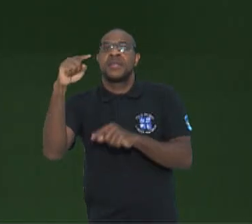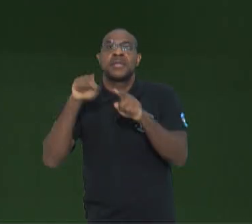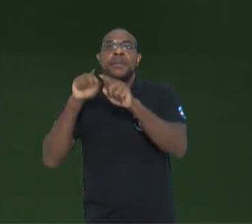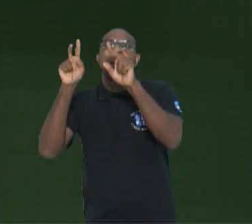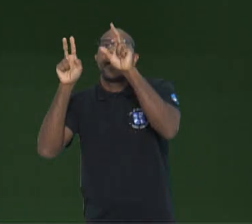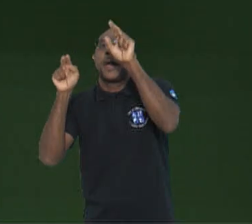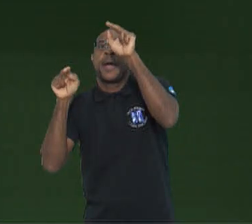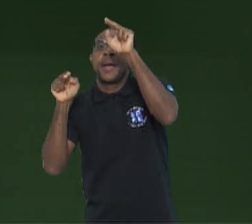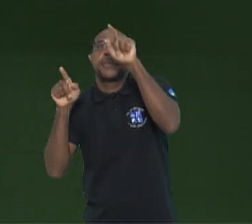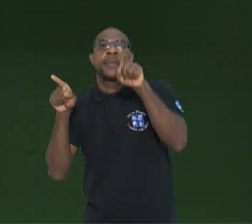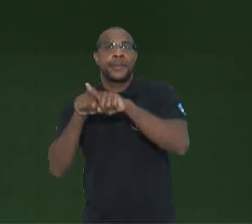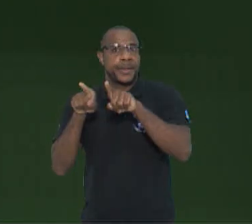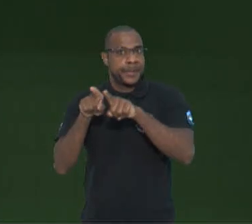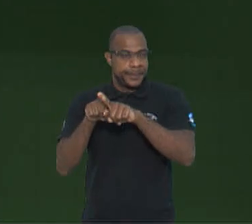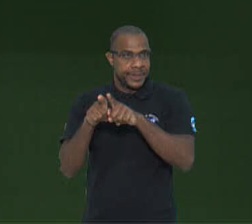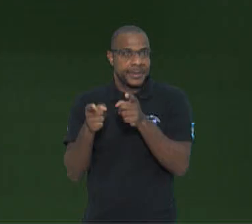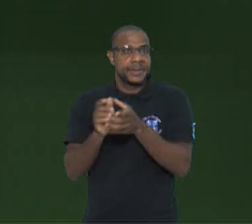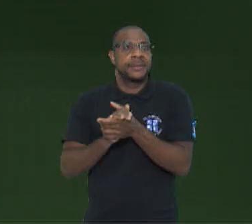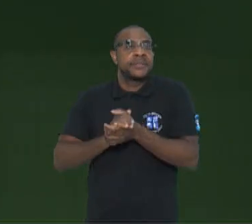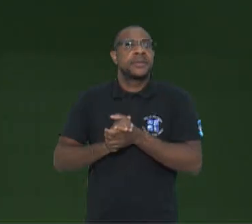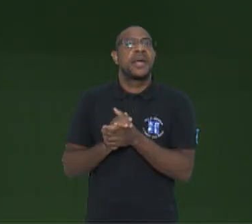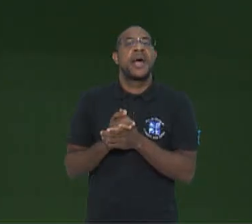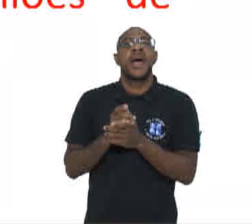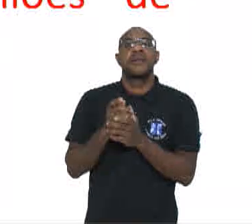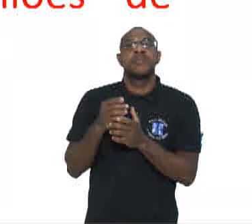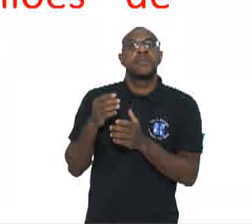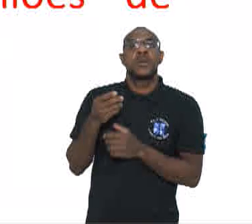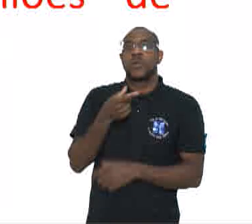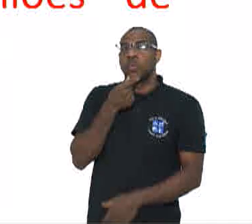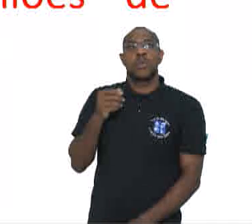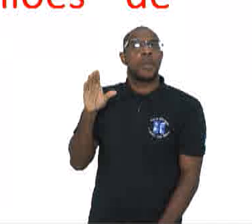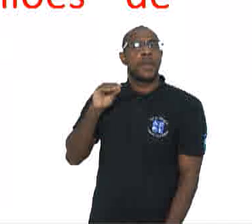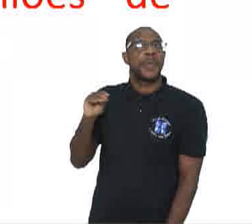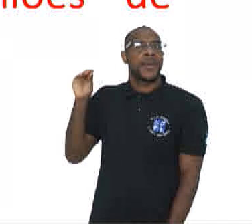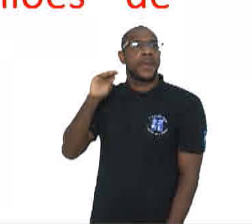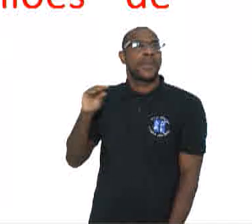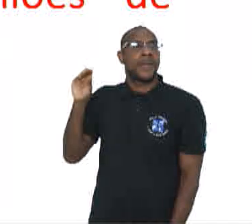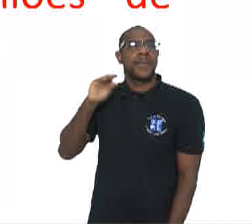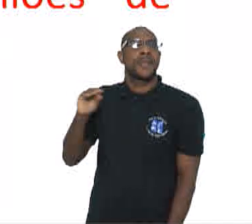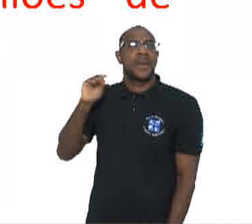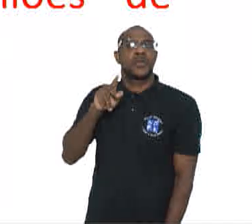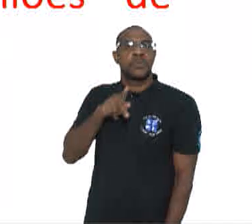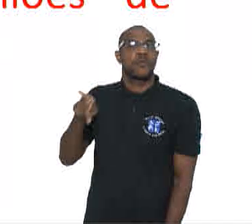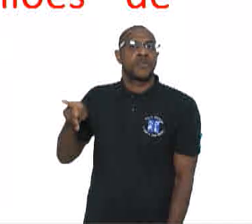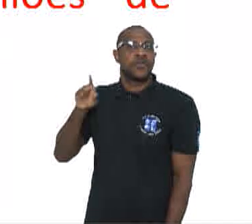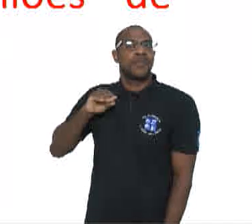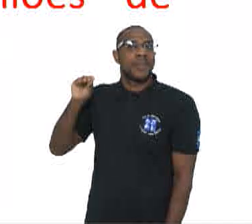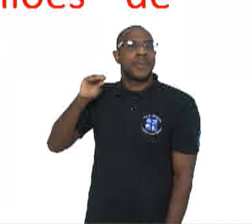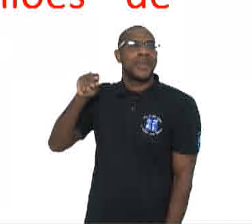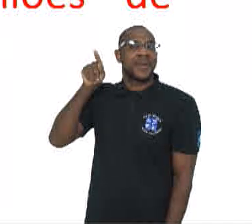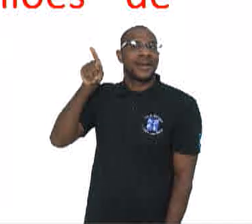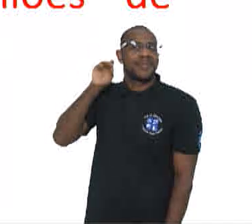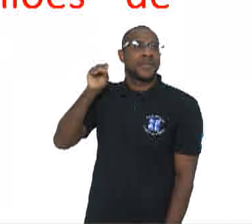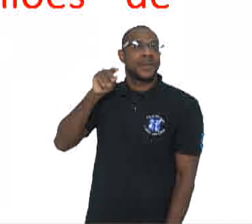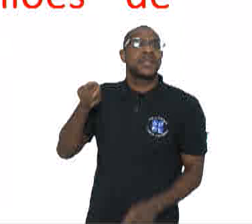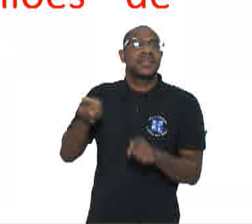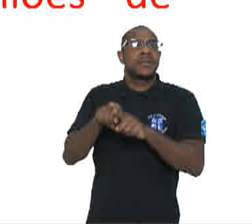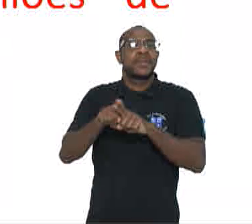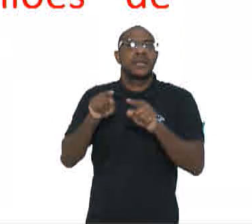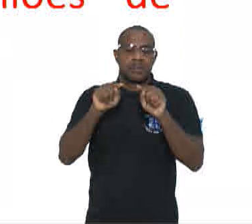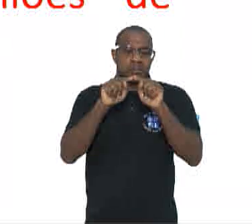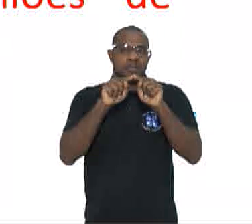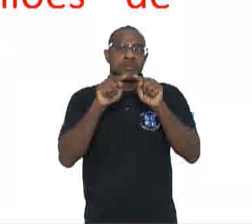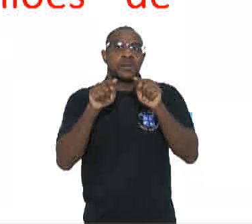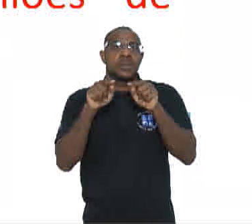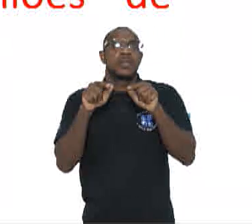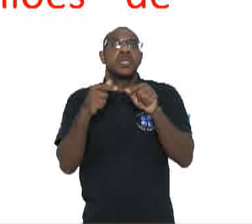Davi Silber, desculpem, e as aspas para destacá-la no texto como algo que não segue o